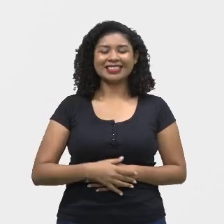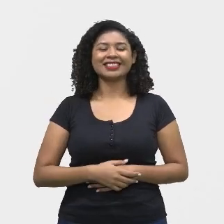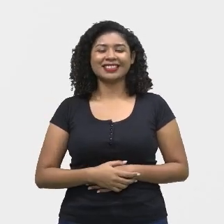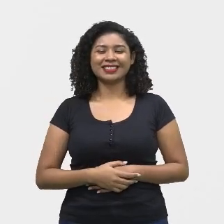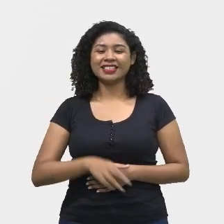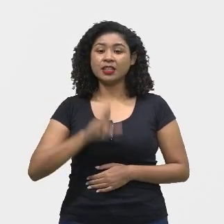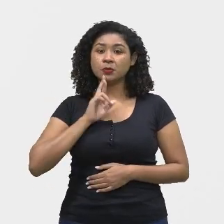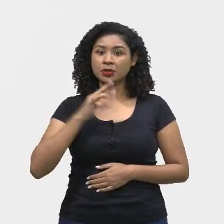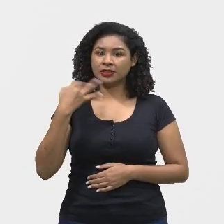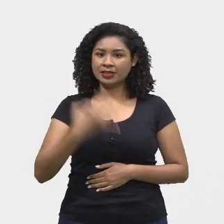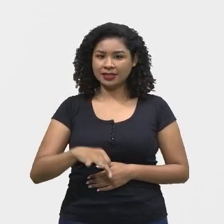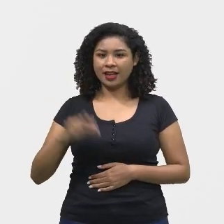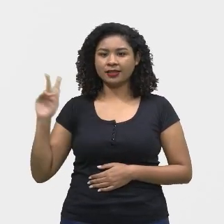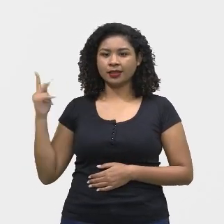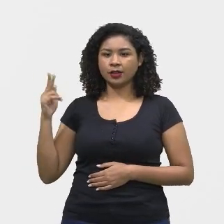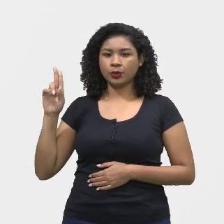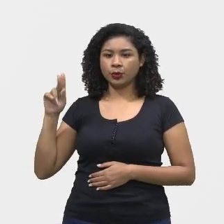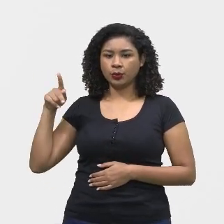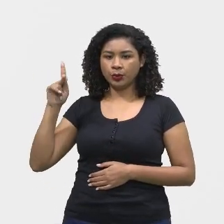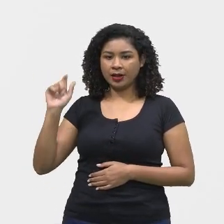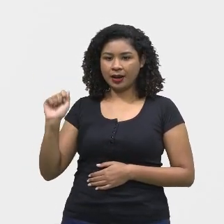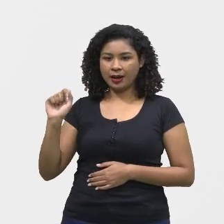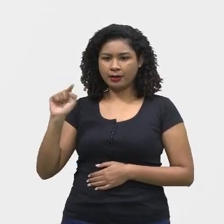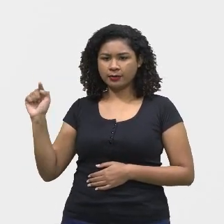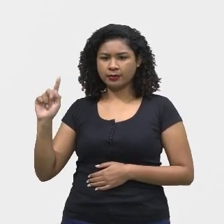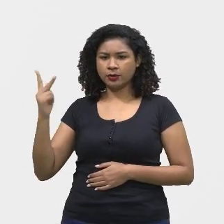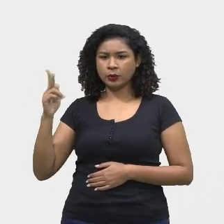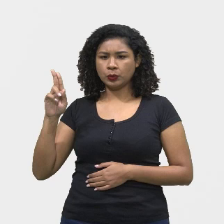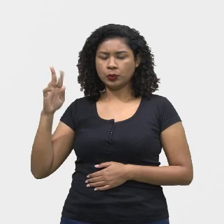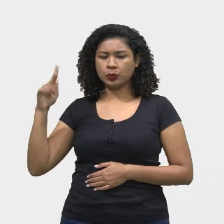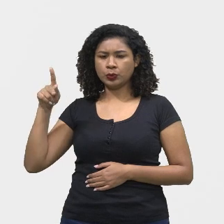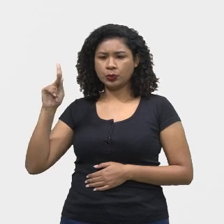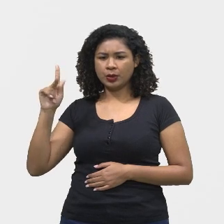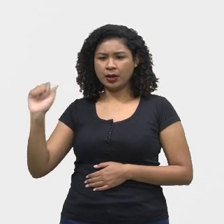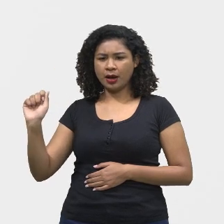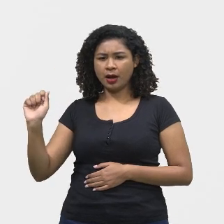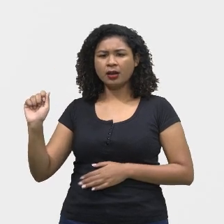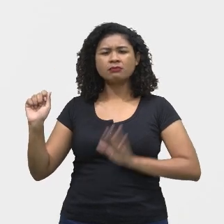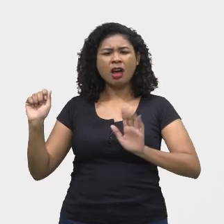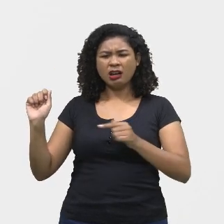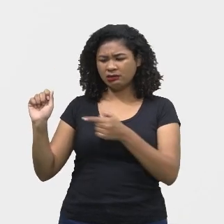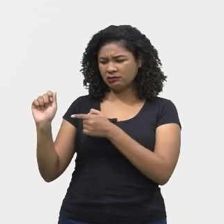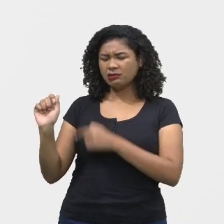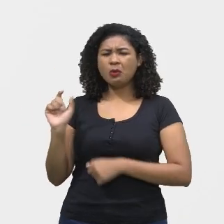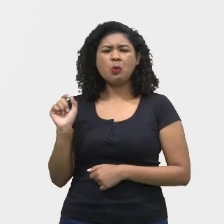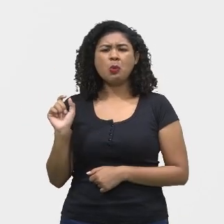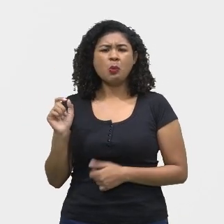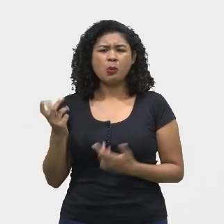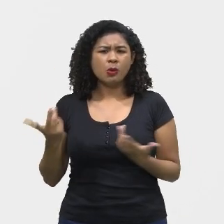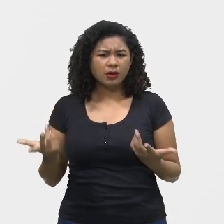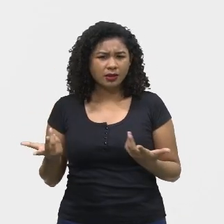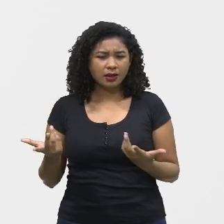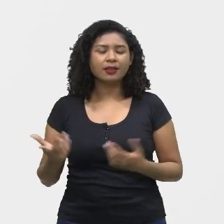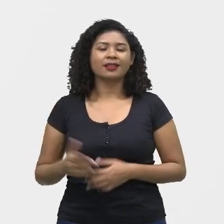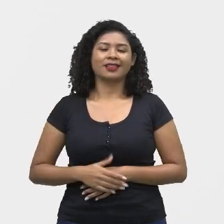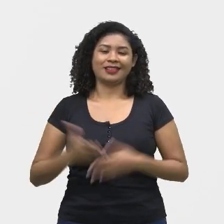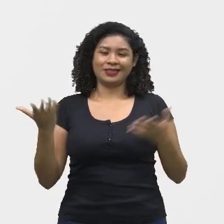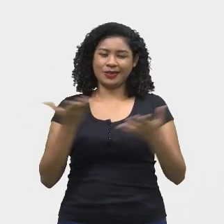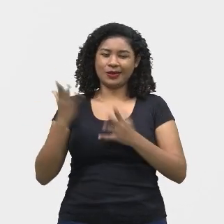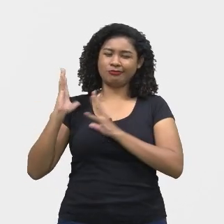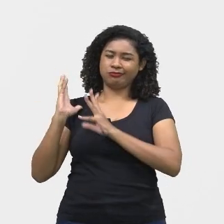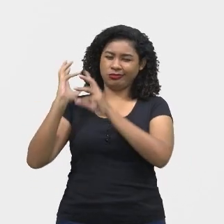resposta correta é o ruca-ruca. E o que é o ruca-ruca? Vamos aí recapitular. Quem leu lá o guia